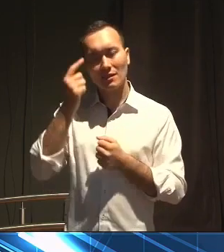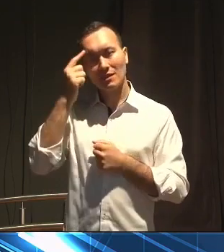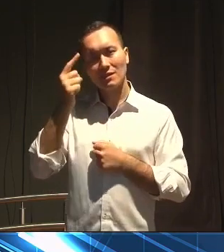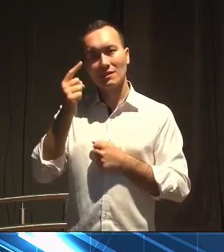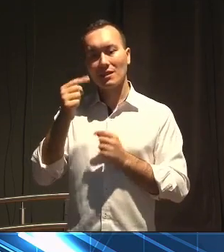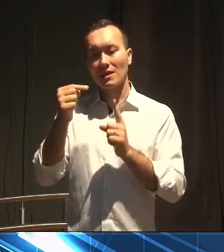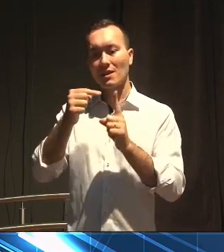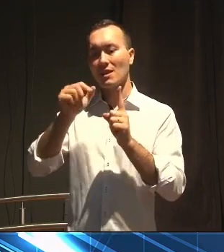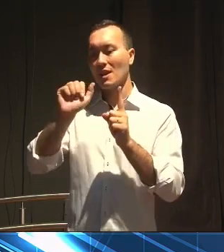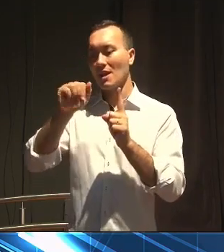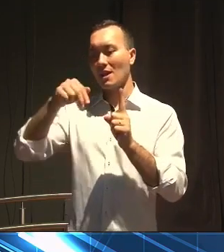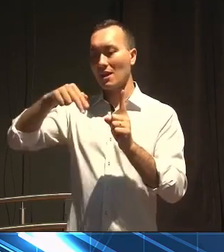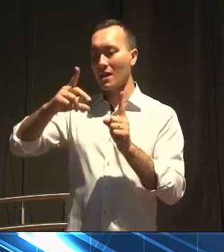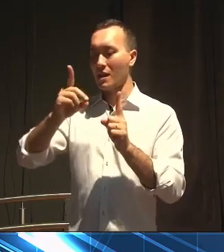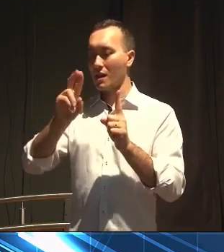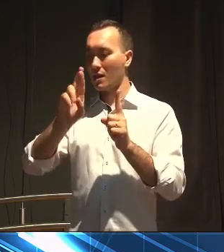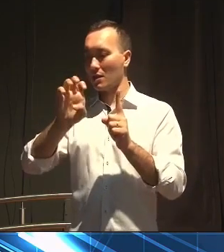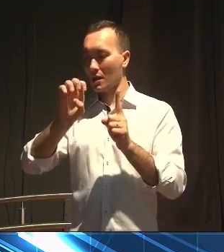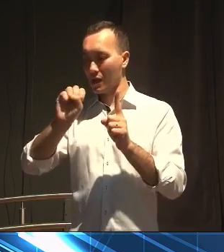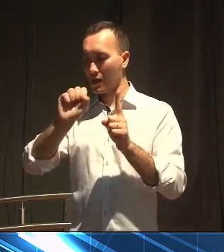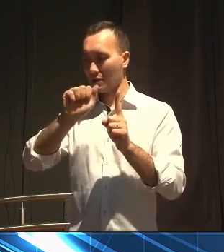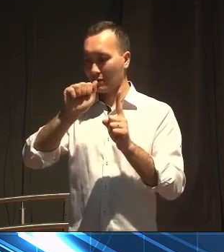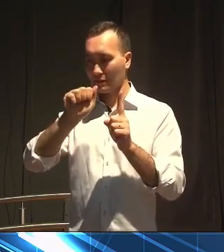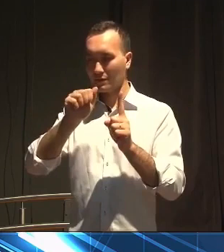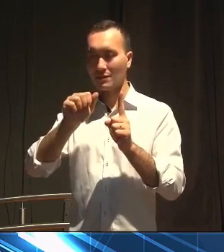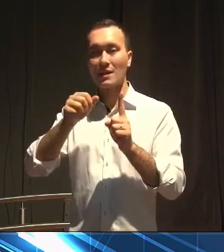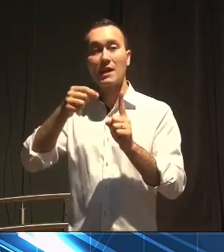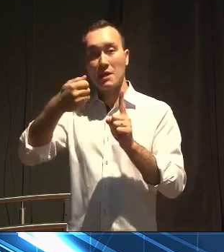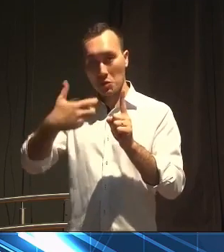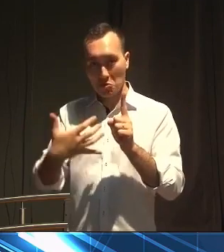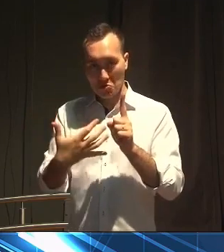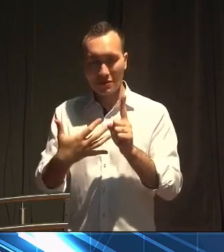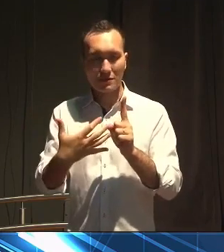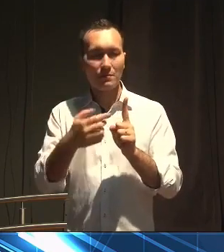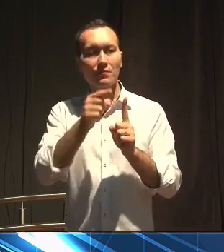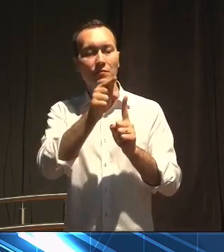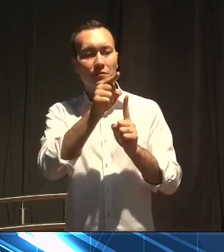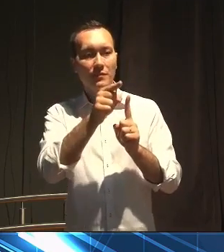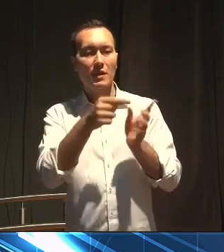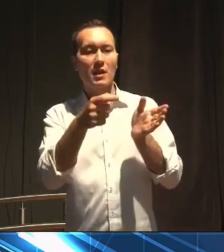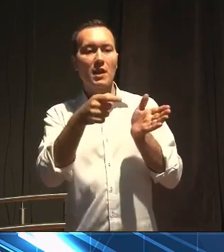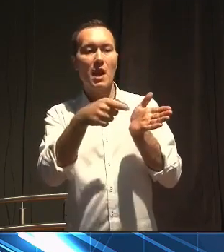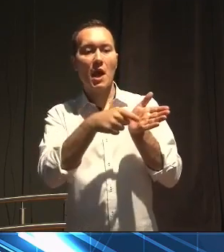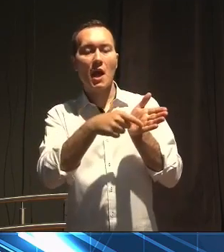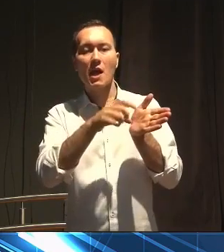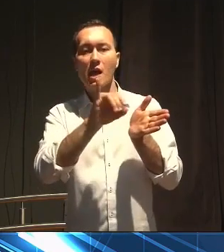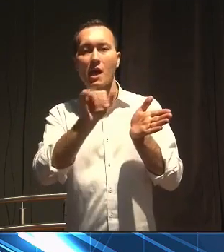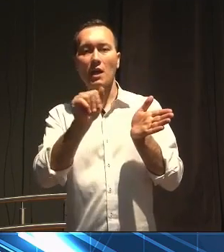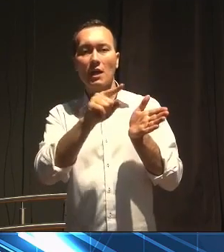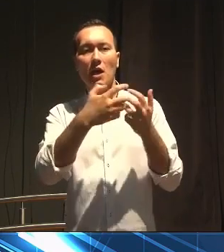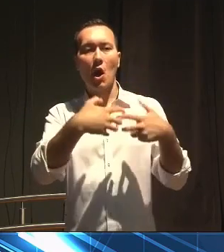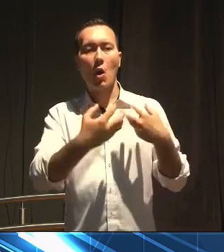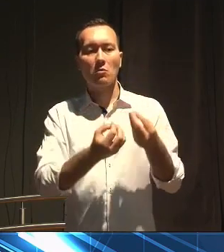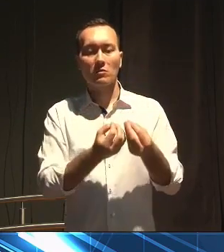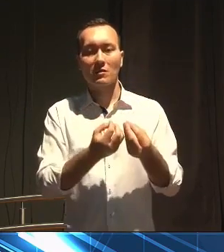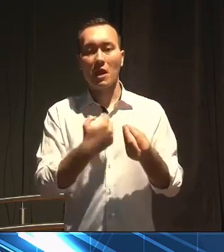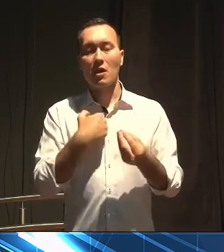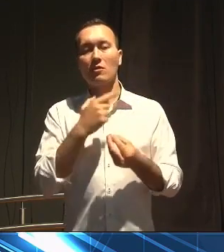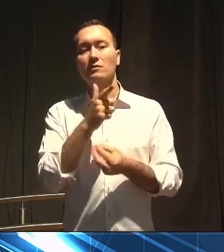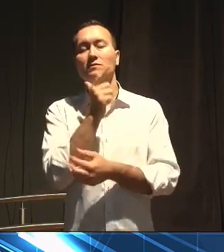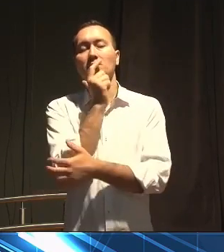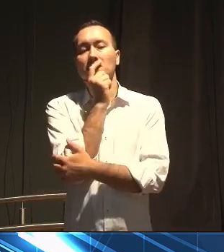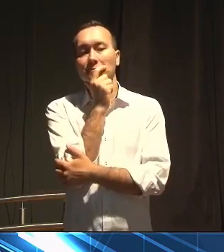lá do AI e eu fiquei minha. Eu falei, cara, a galera tá